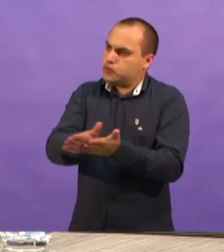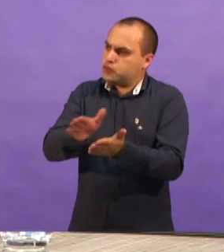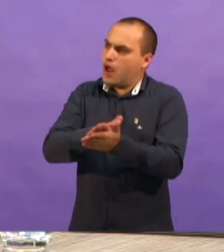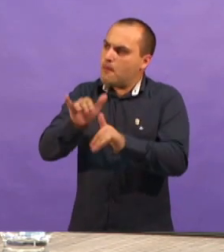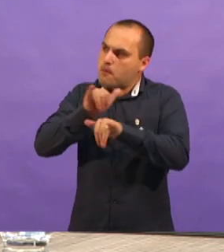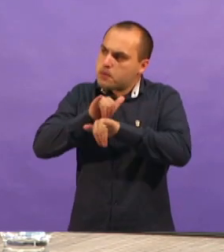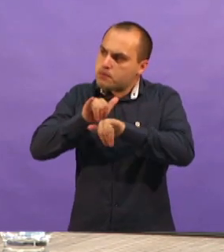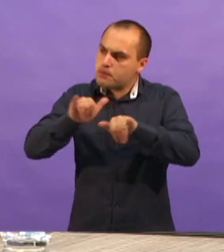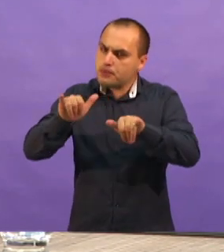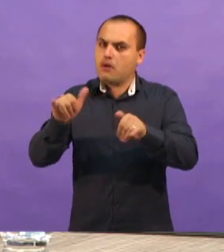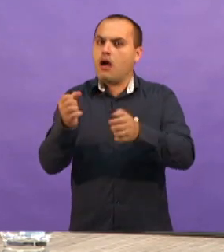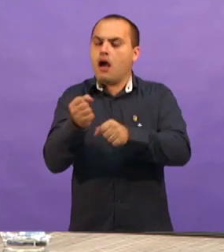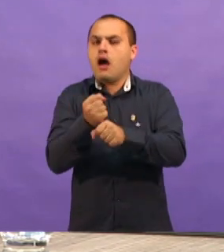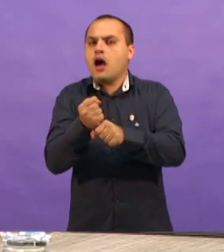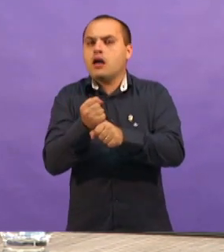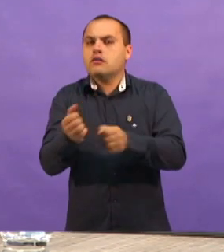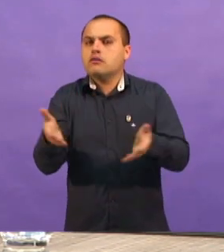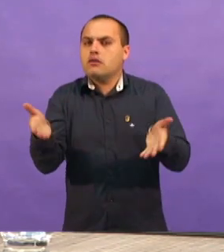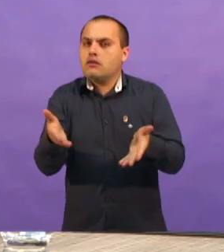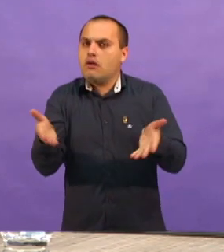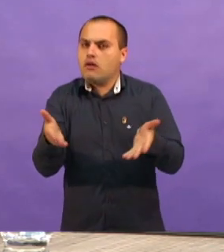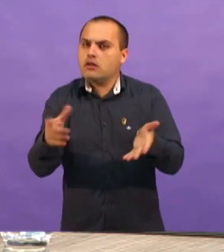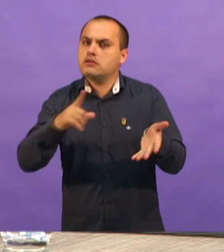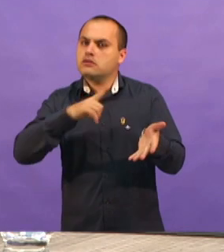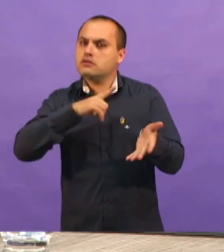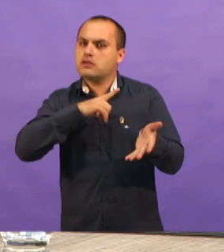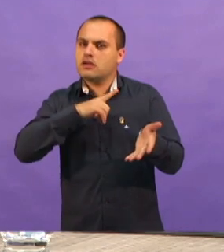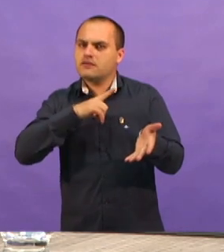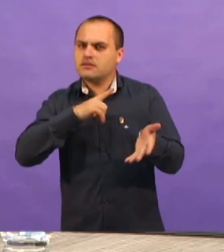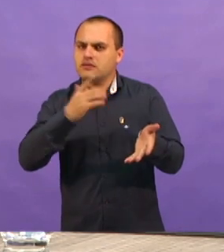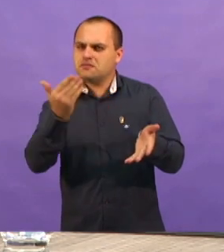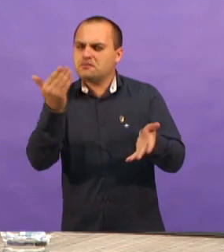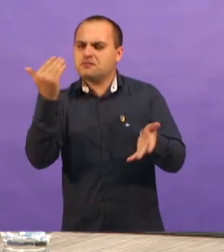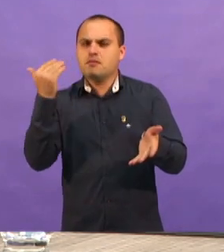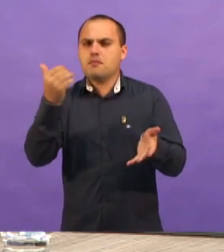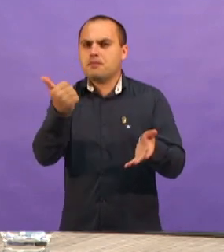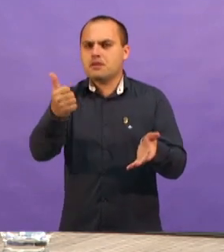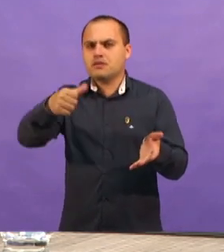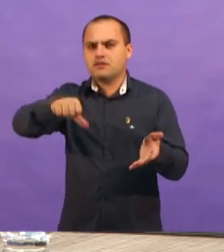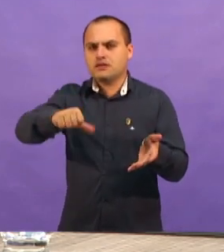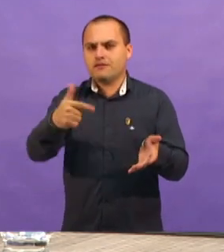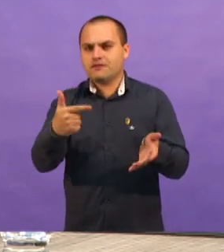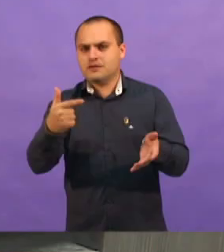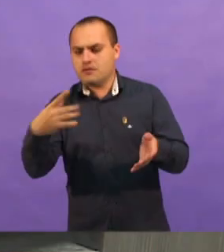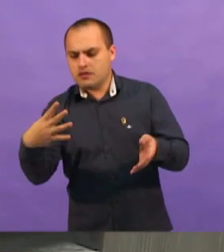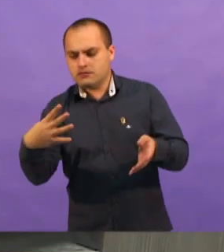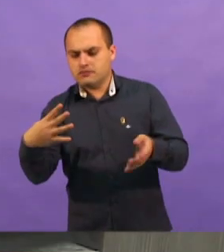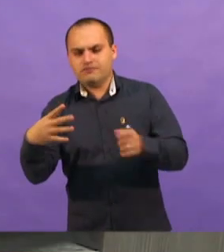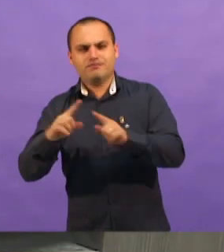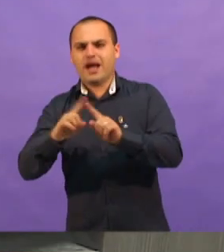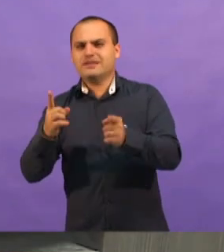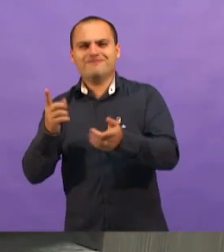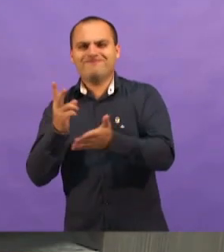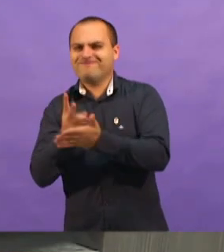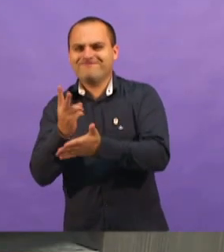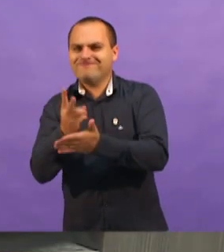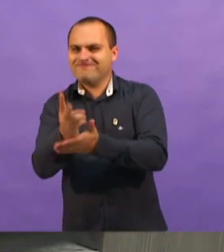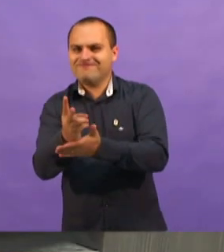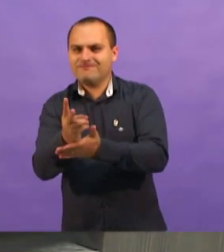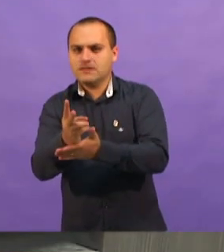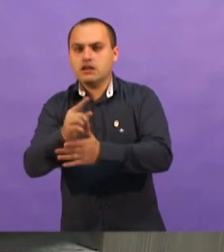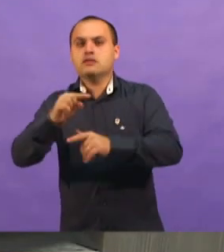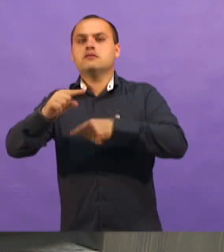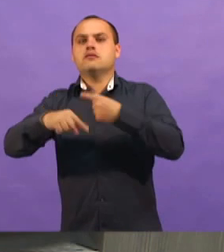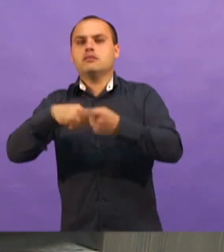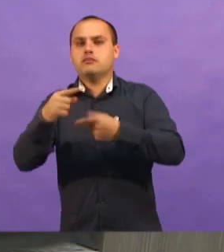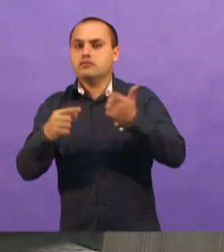que foi lançada pela primeira vez em 1924. Não pôde dar continuidade. Depois surgiu novamente, como você